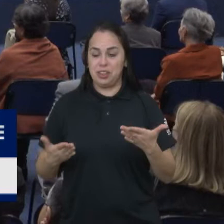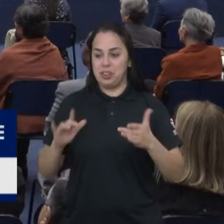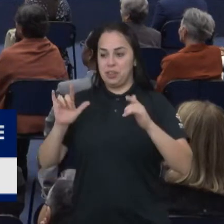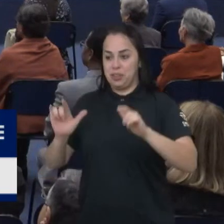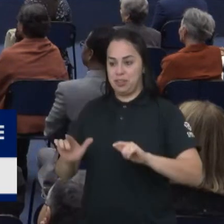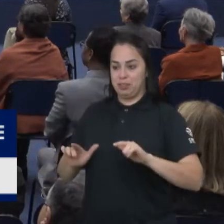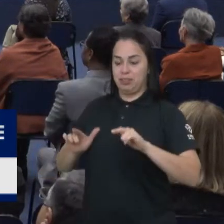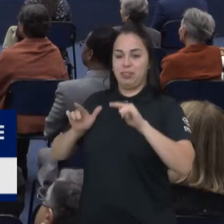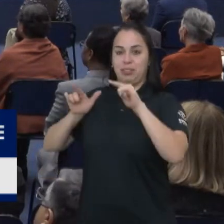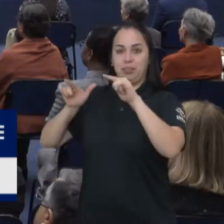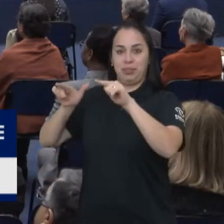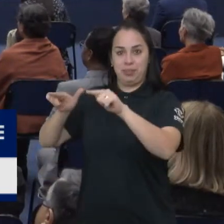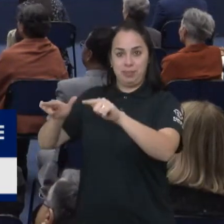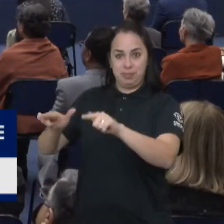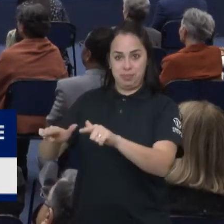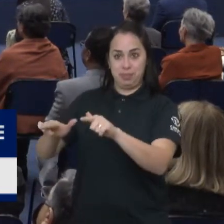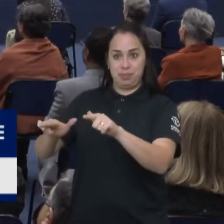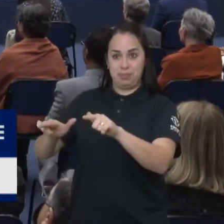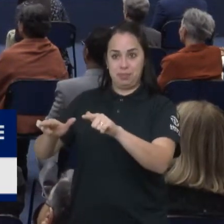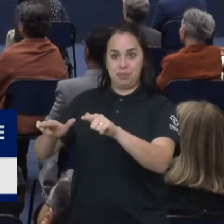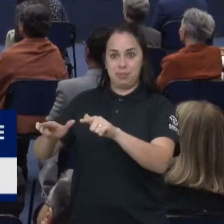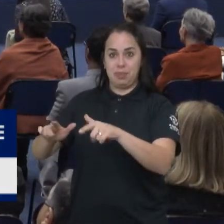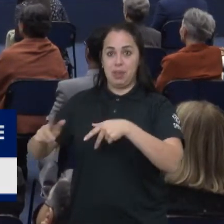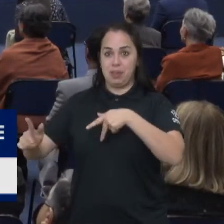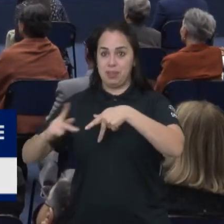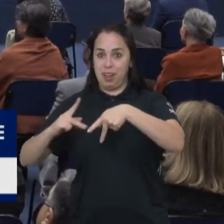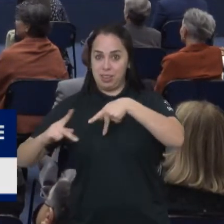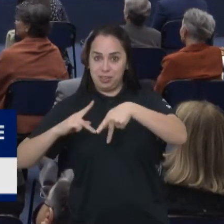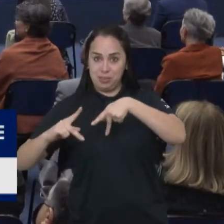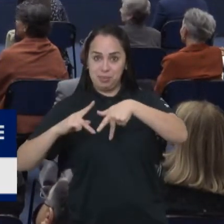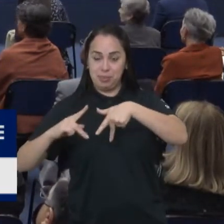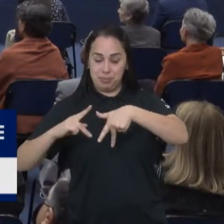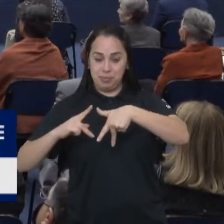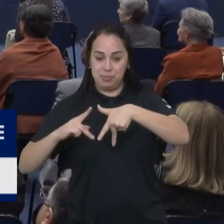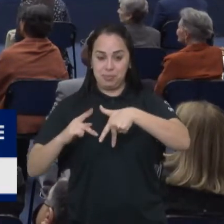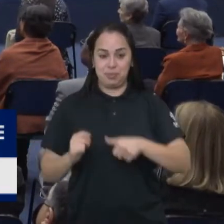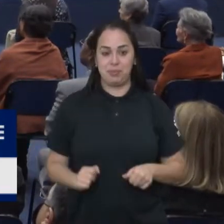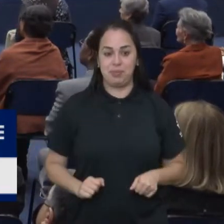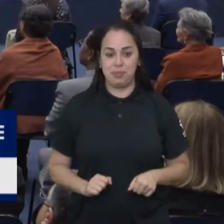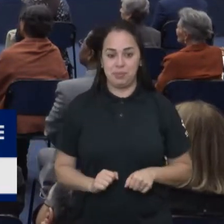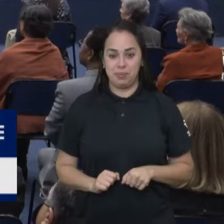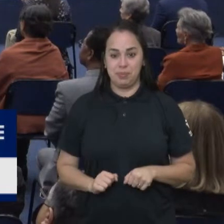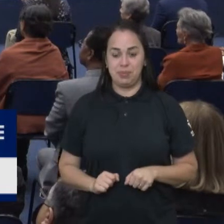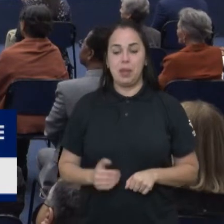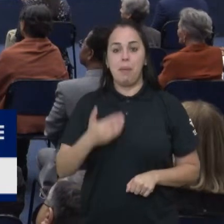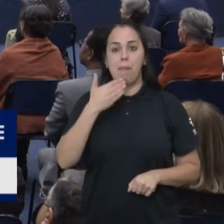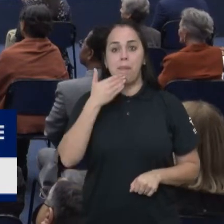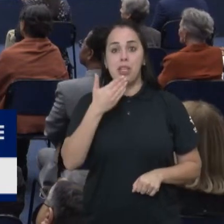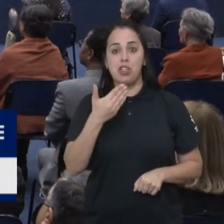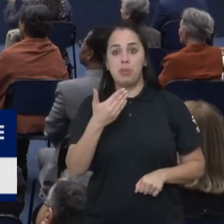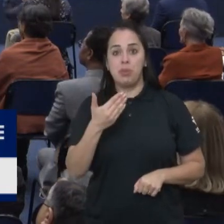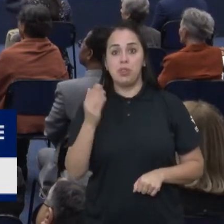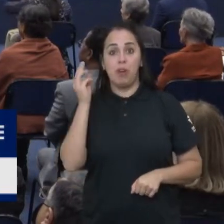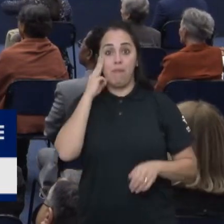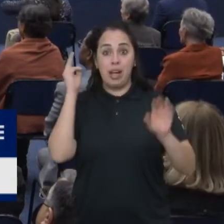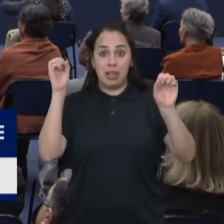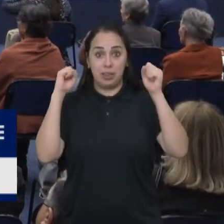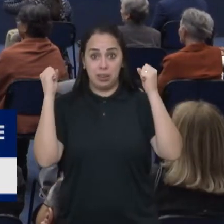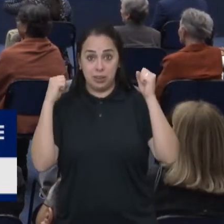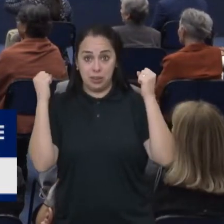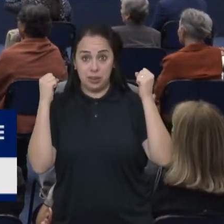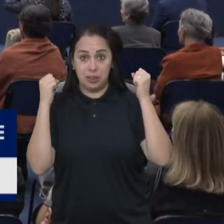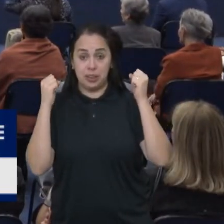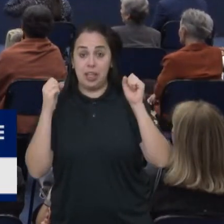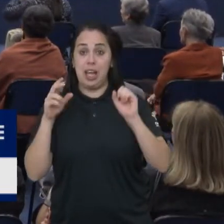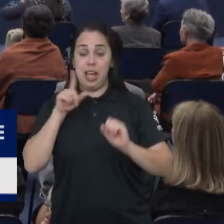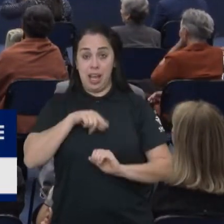Dr. Ricardo Mendes Trindade o título de cidadão joseense. Pedimos que o vereador Marcão da Academia, autor